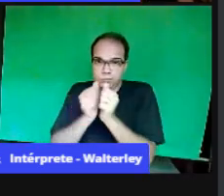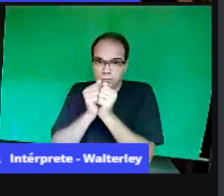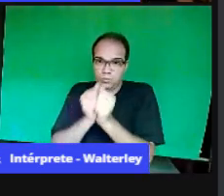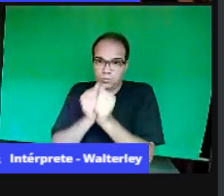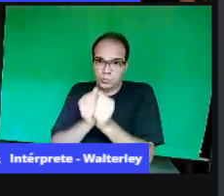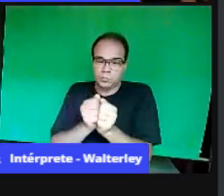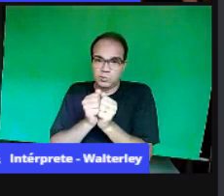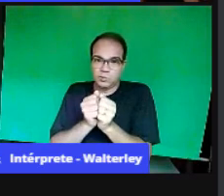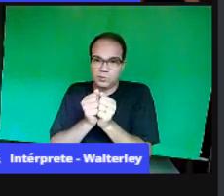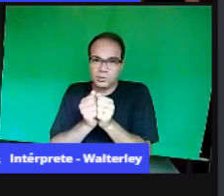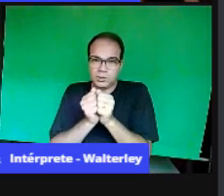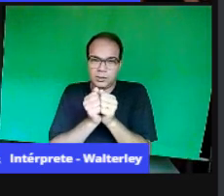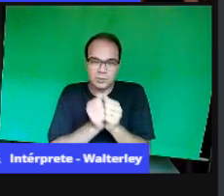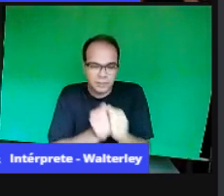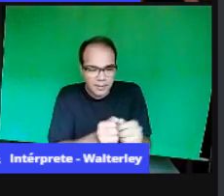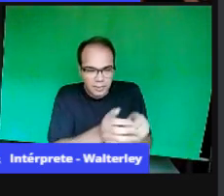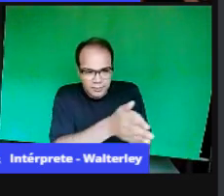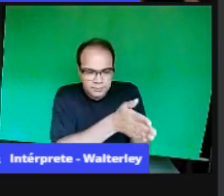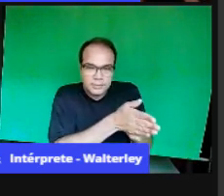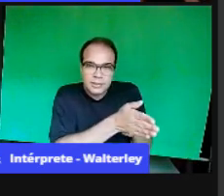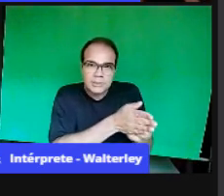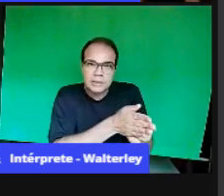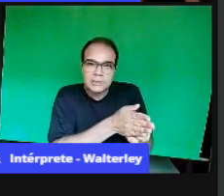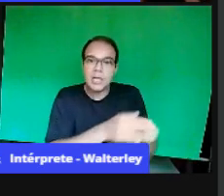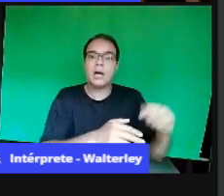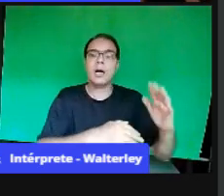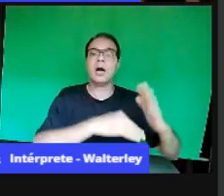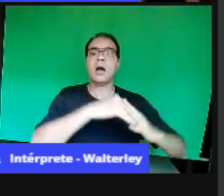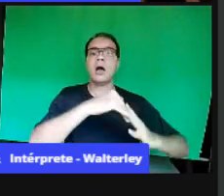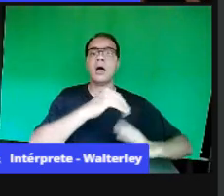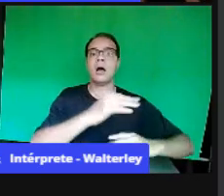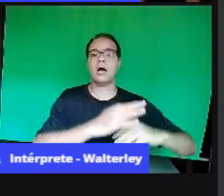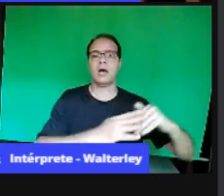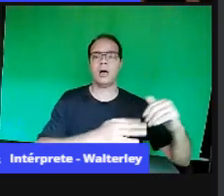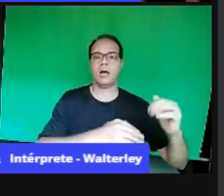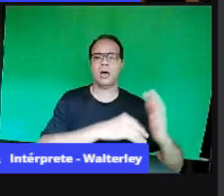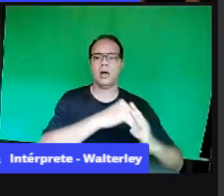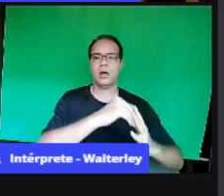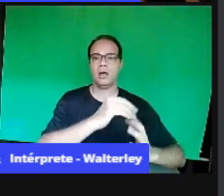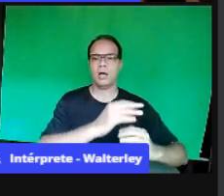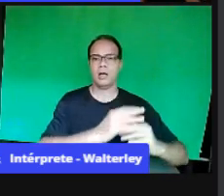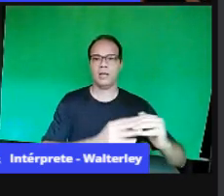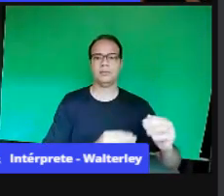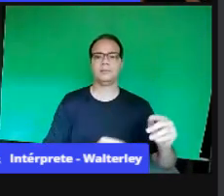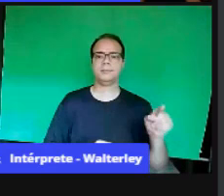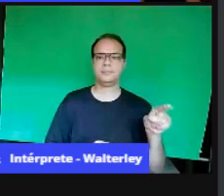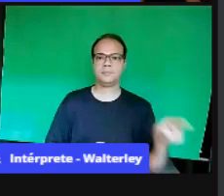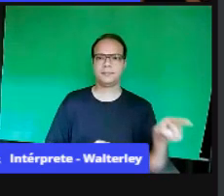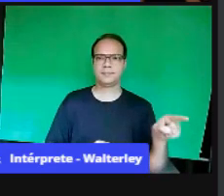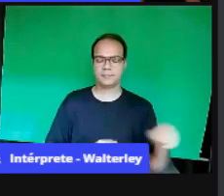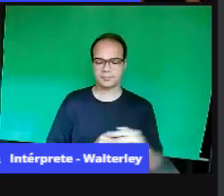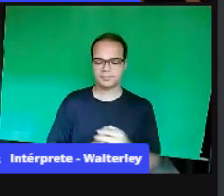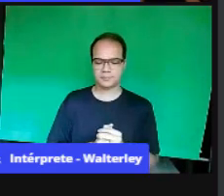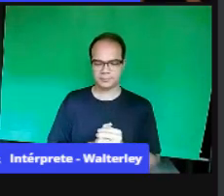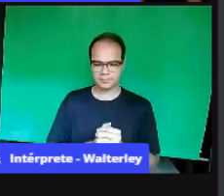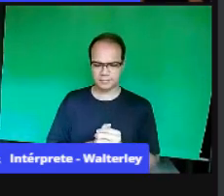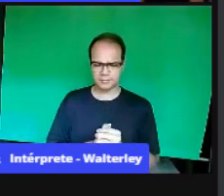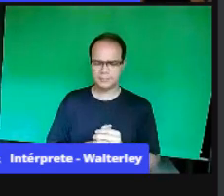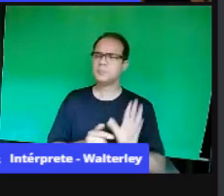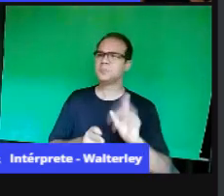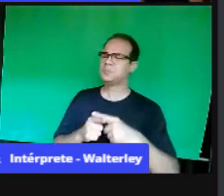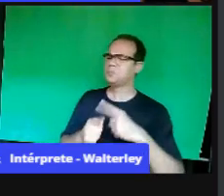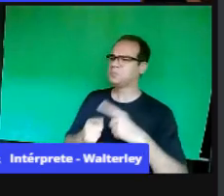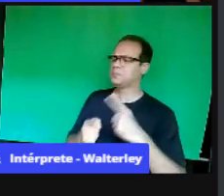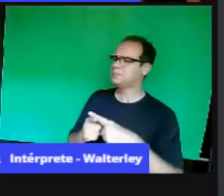de habilidades. Mari, e por que vocês focam nesse instrumento a questão das habilidades?